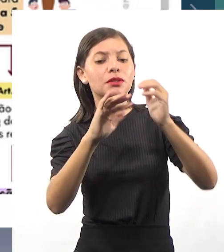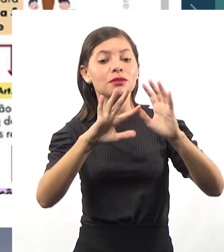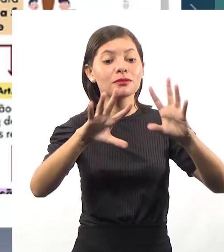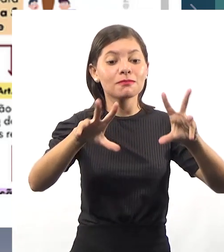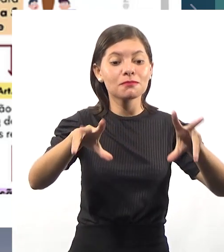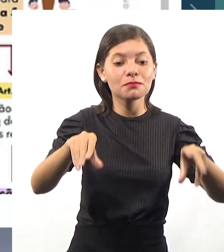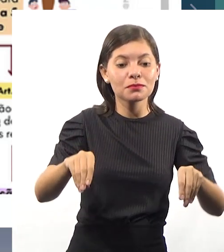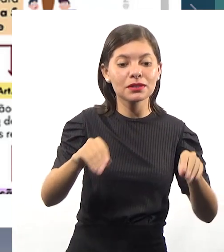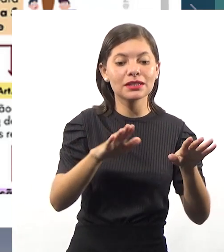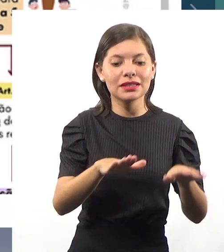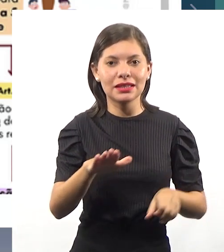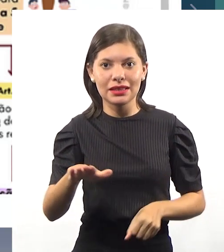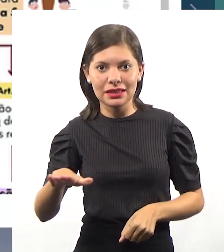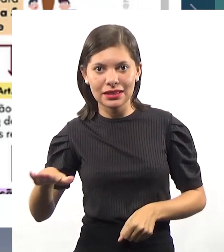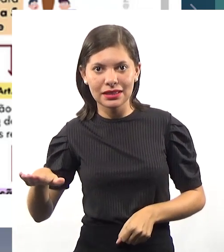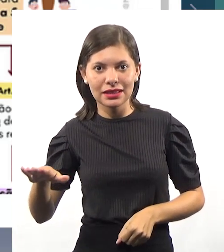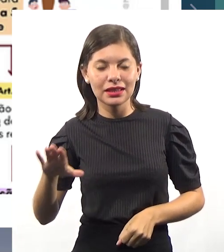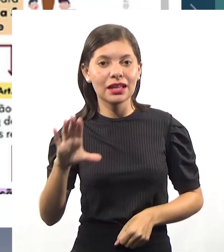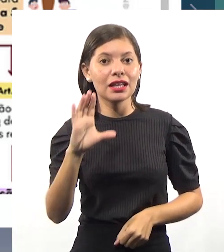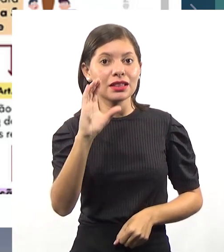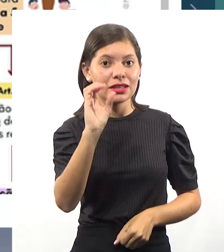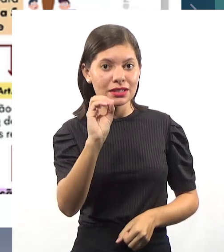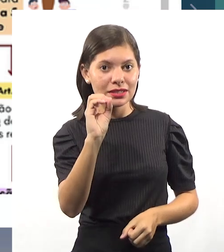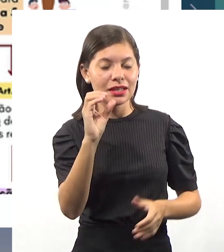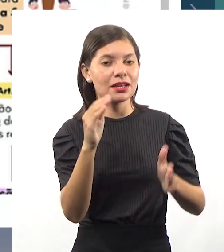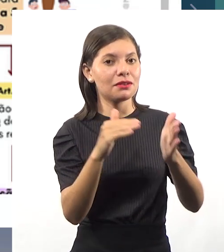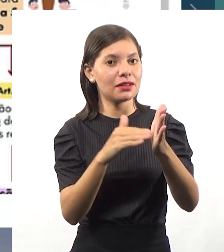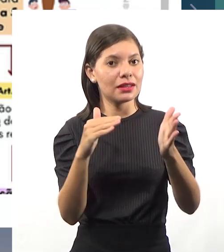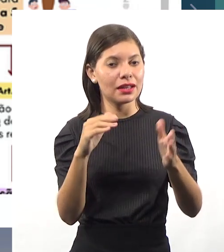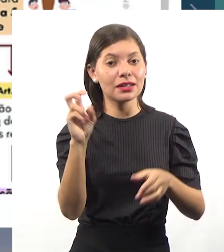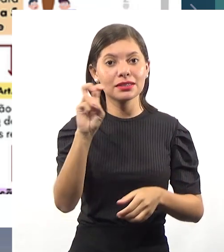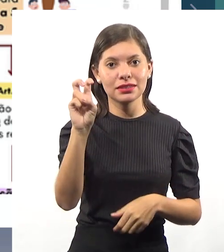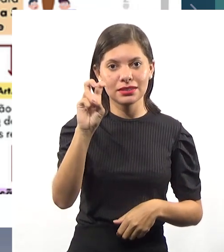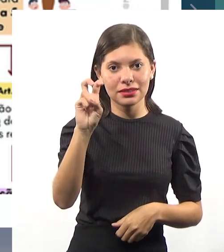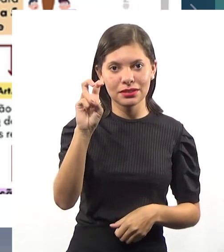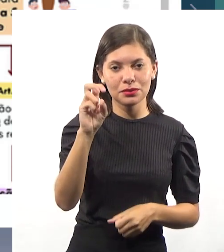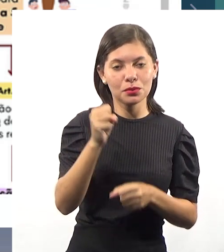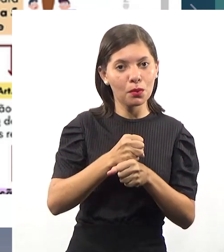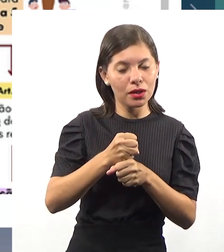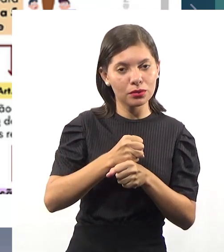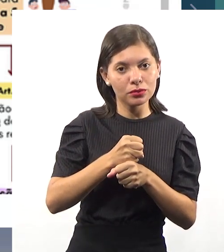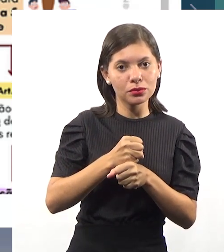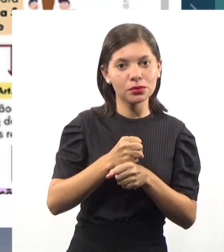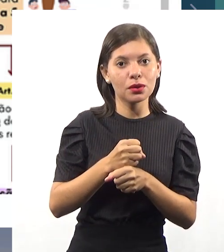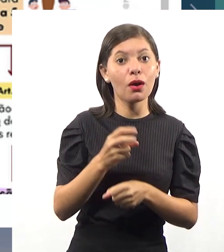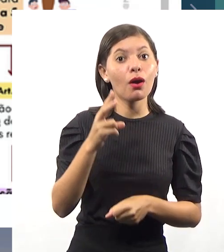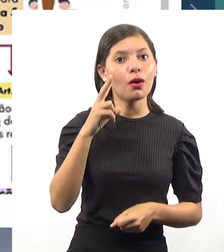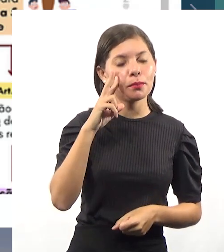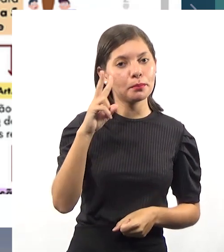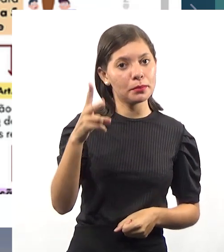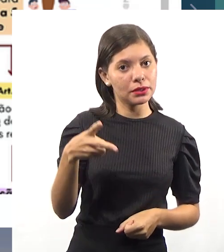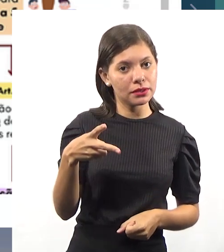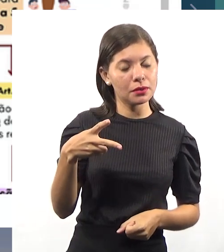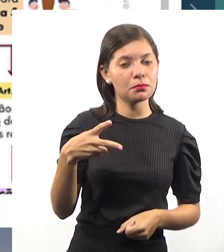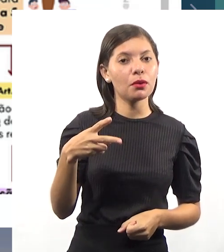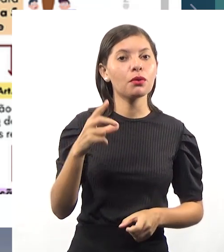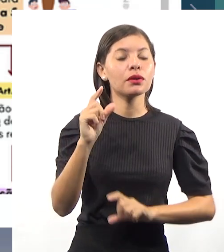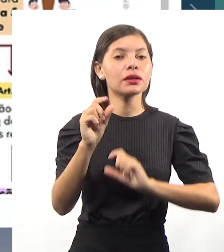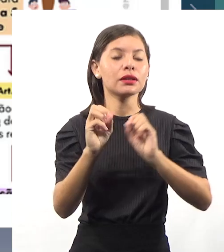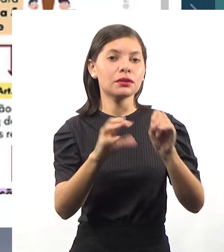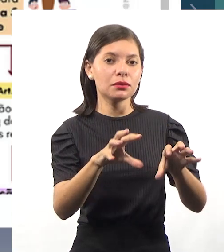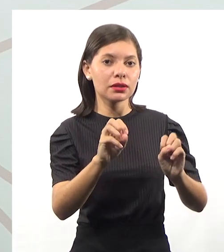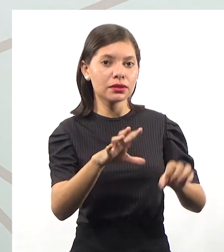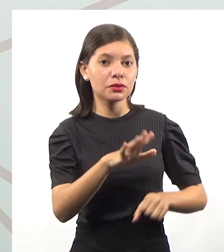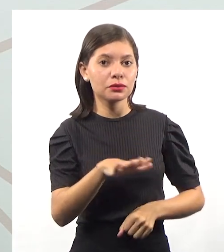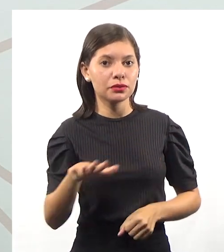criança do 0 até 5 anos. Então, olha só, percebam que a educação infantil,